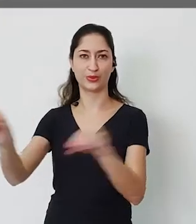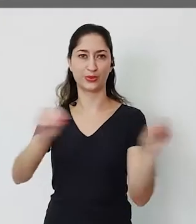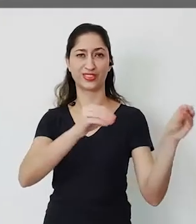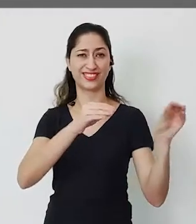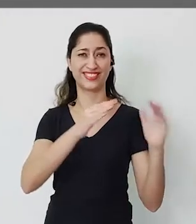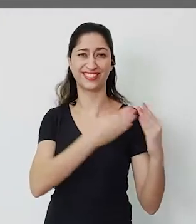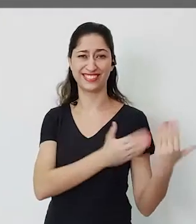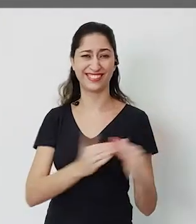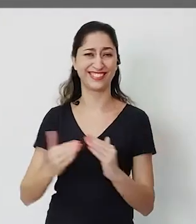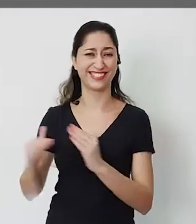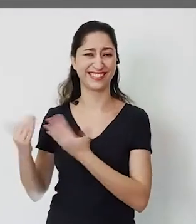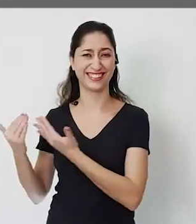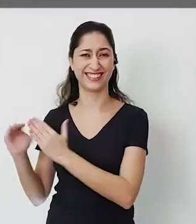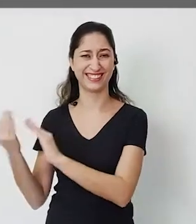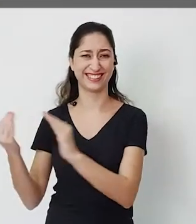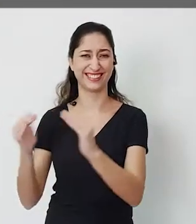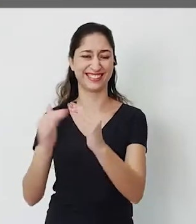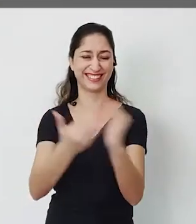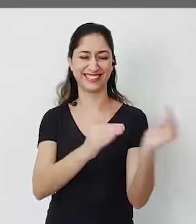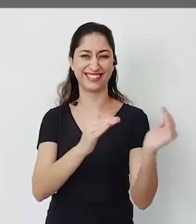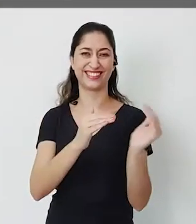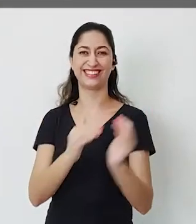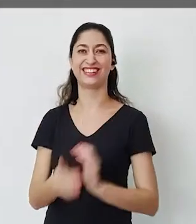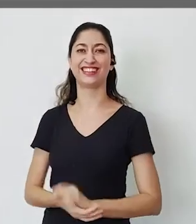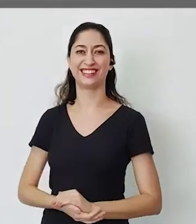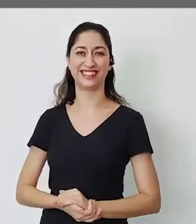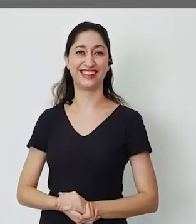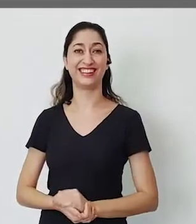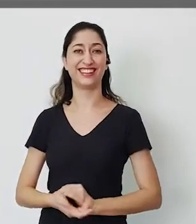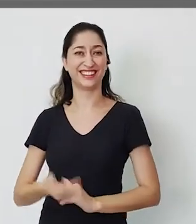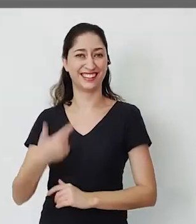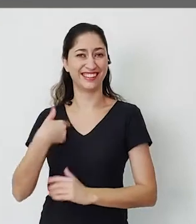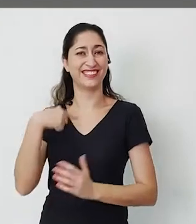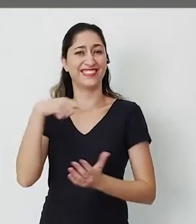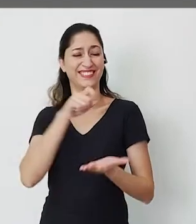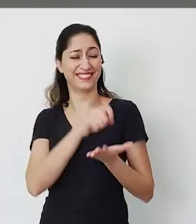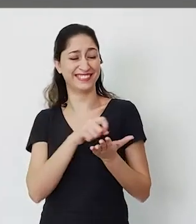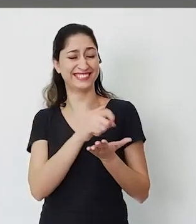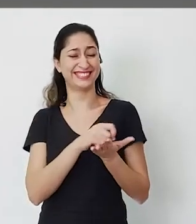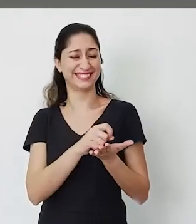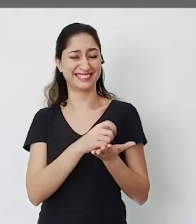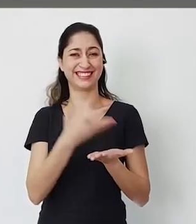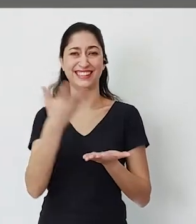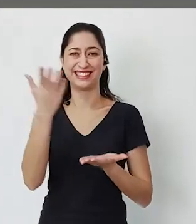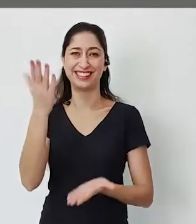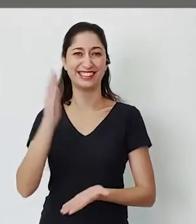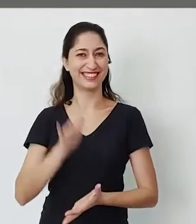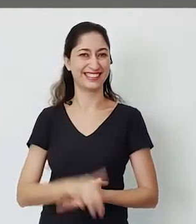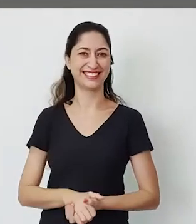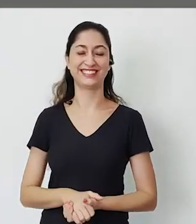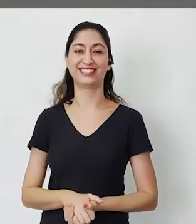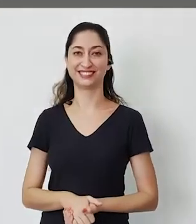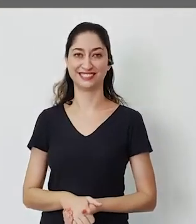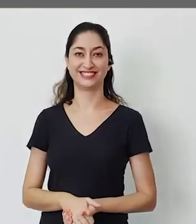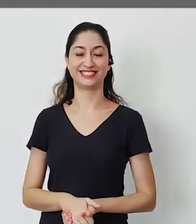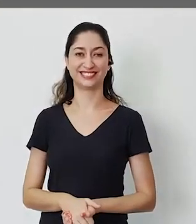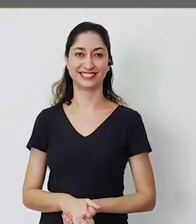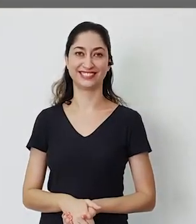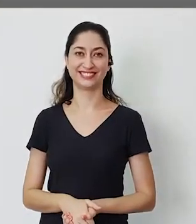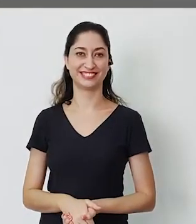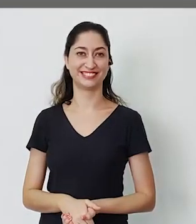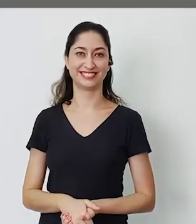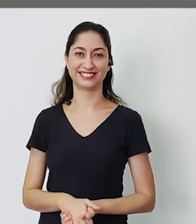homofobia, contra várias formas de opressão e violência, principalmente relacionada à juventude de periferia, juventude de favela, que é de onde eu